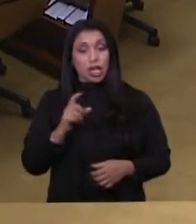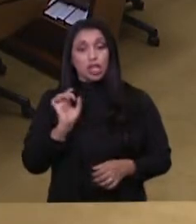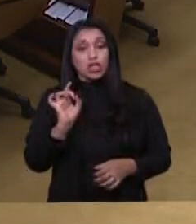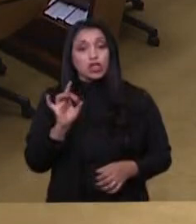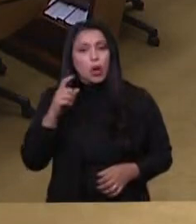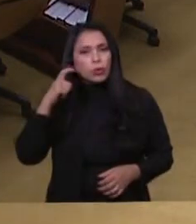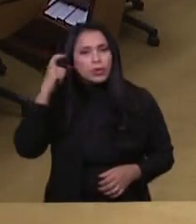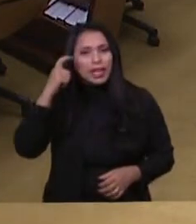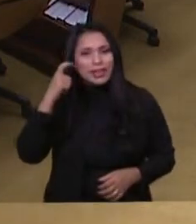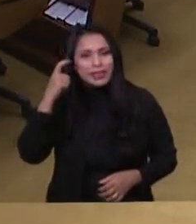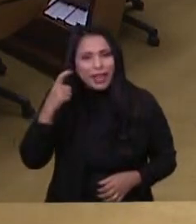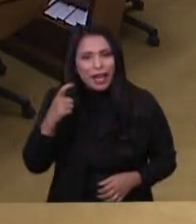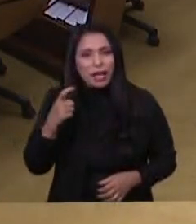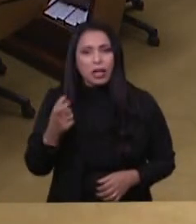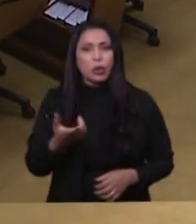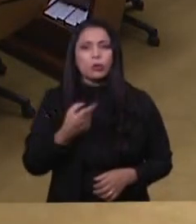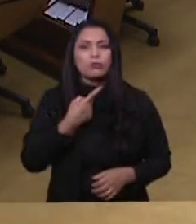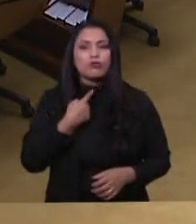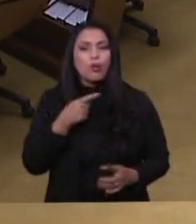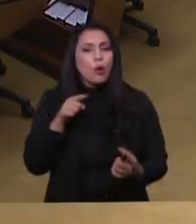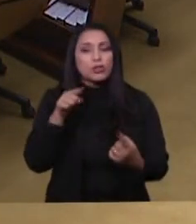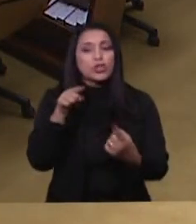mas sim a tentativa.